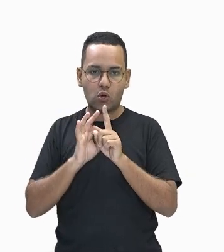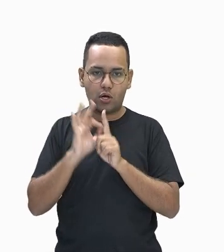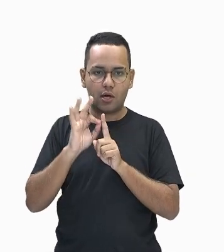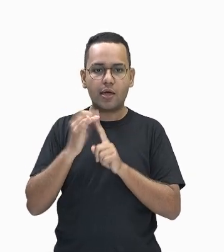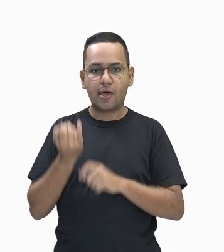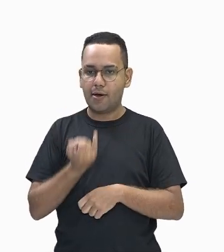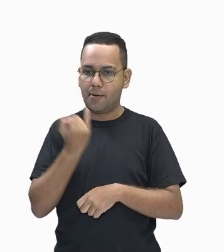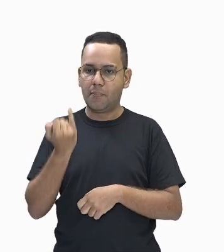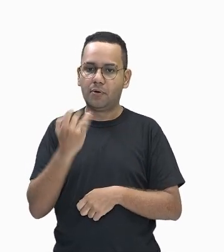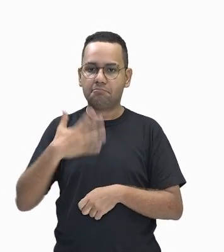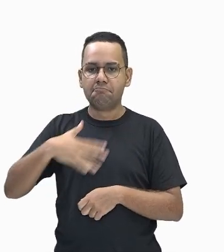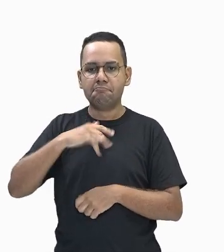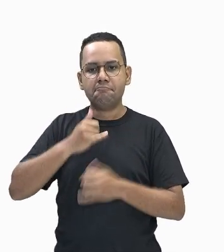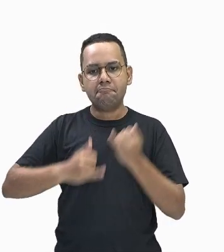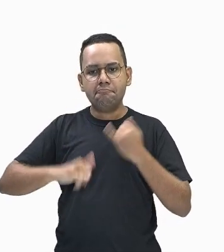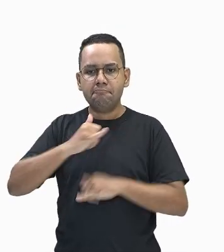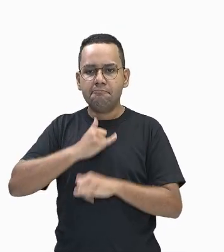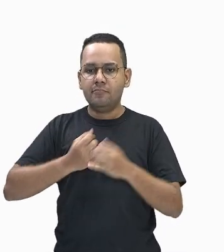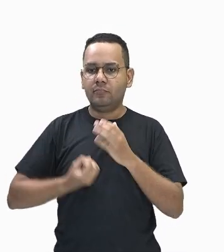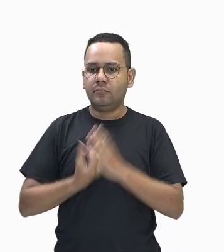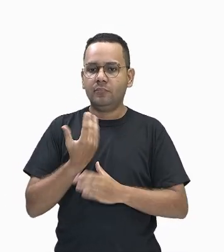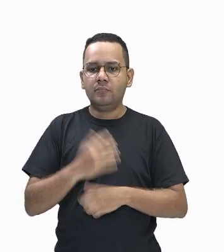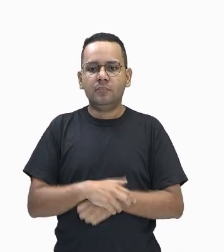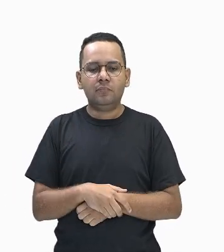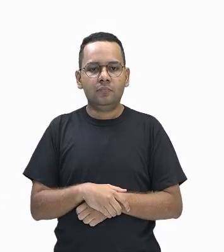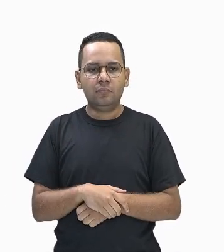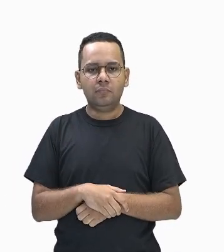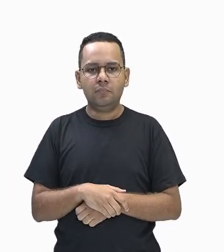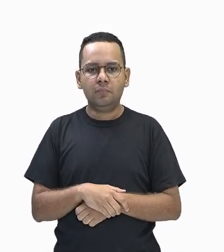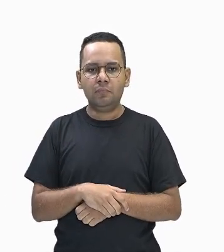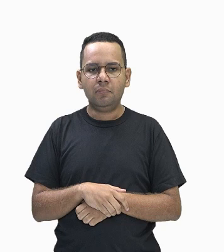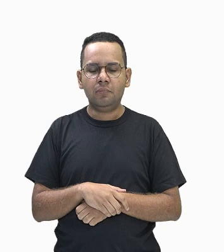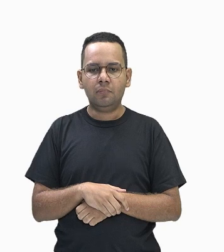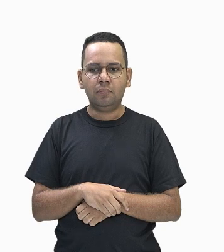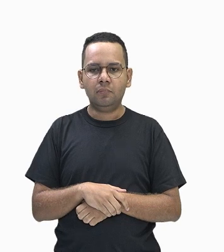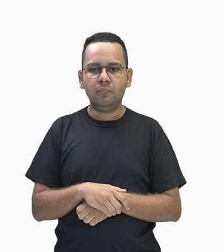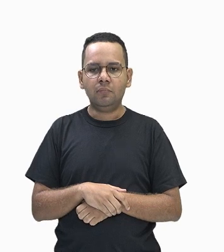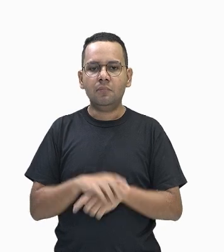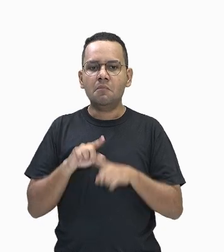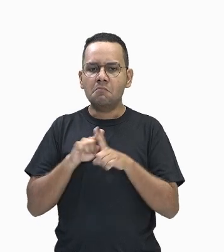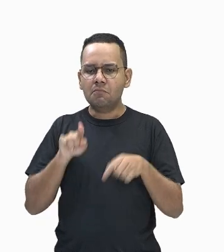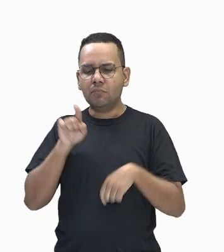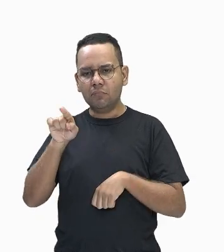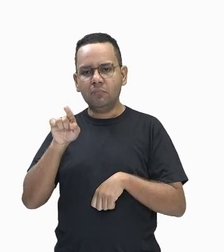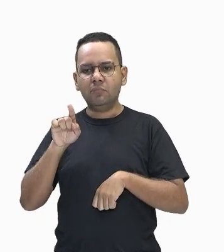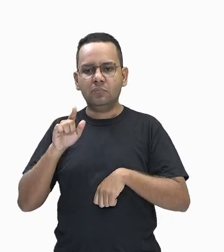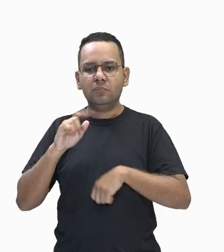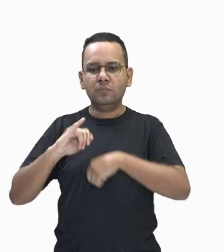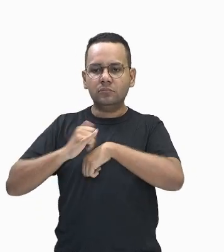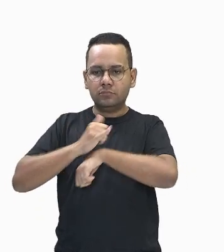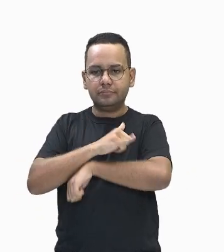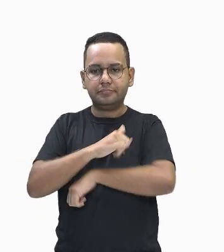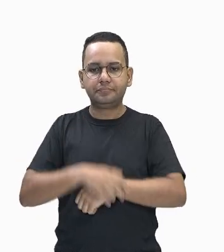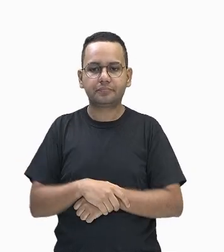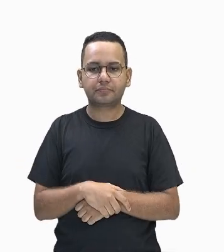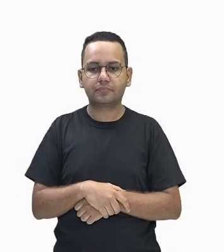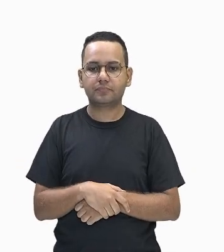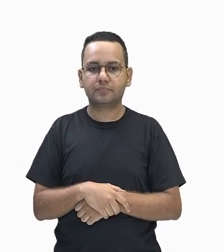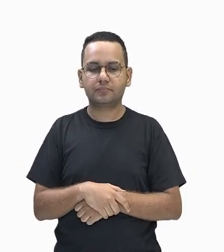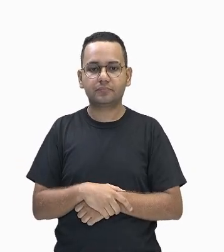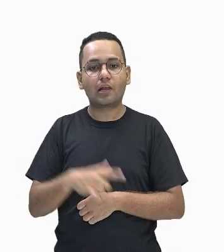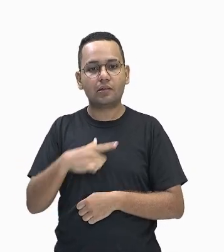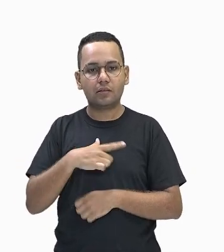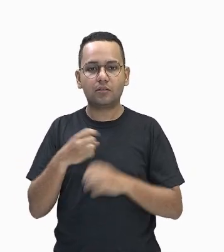nosso corpo, gente, percebam na próxima imagem que o tecido adiposo, né, o tecido conjuntivo adiposo, ele apresenta